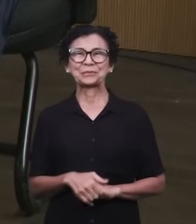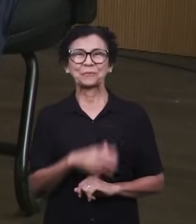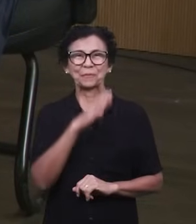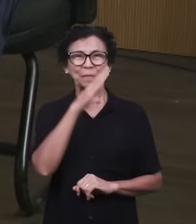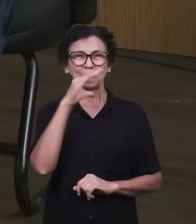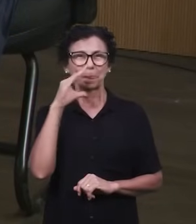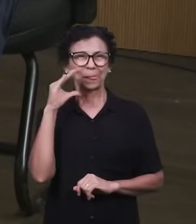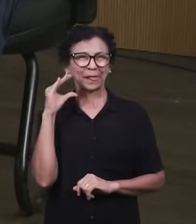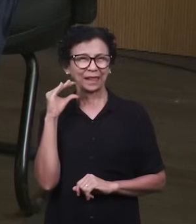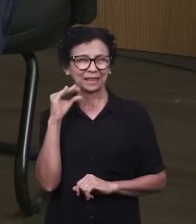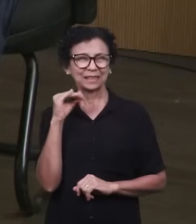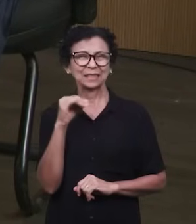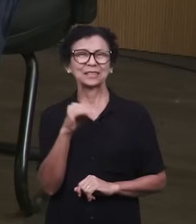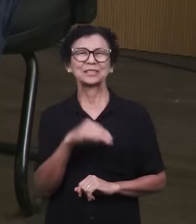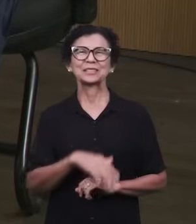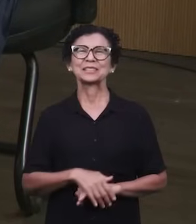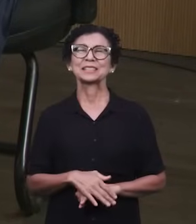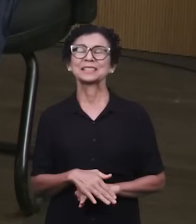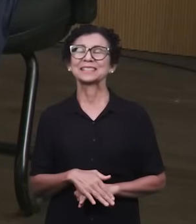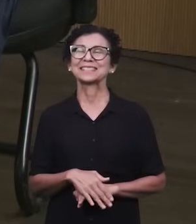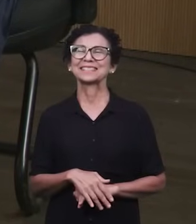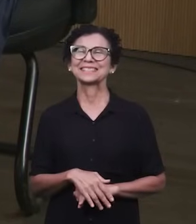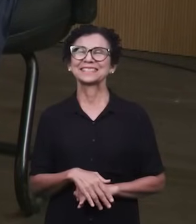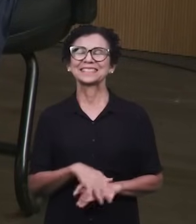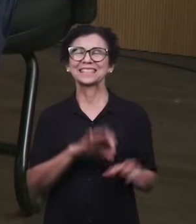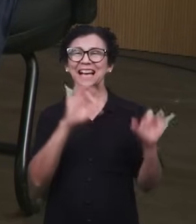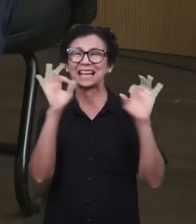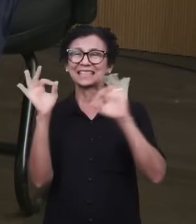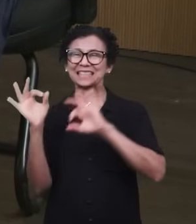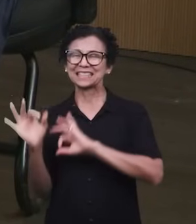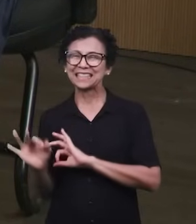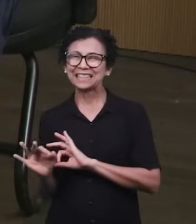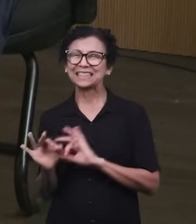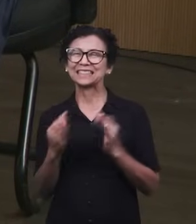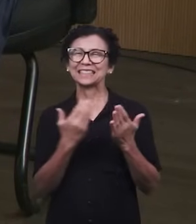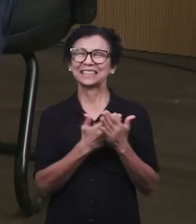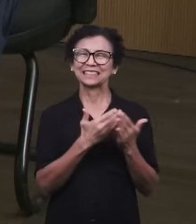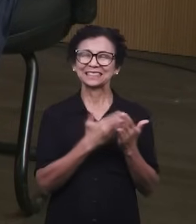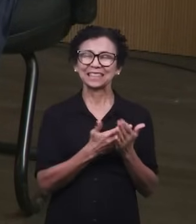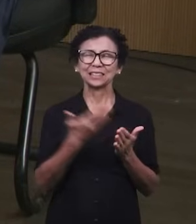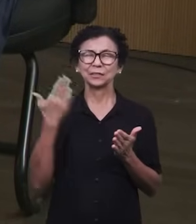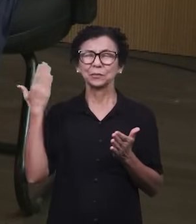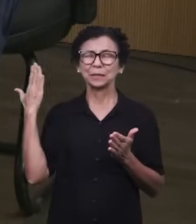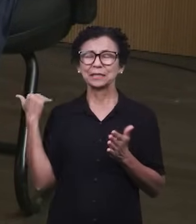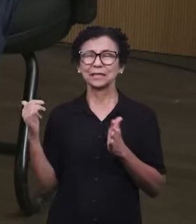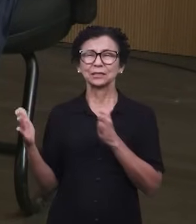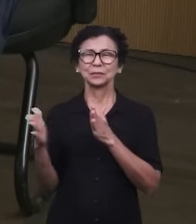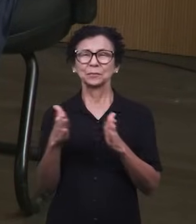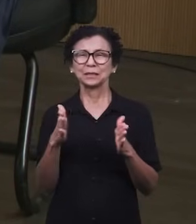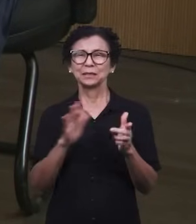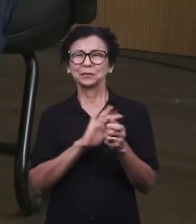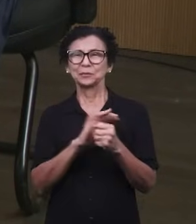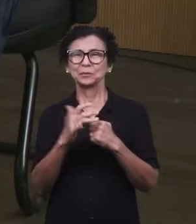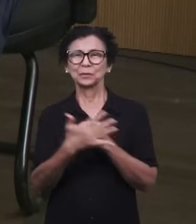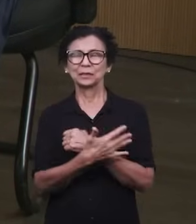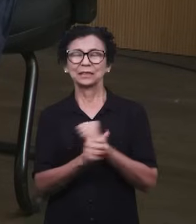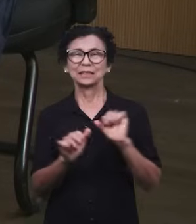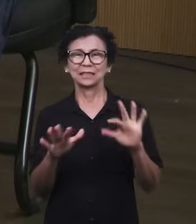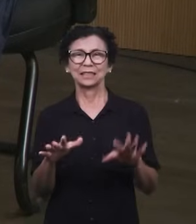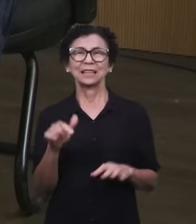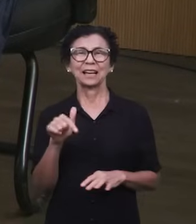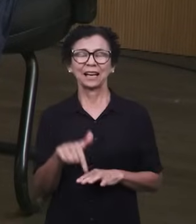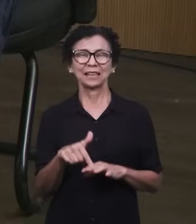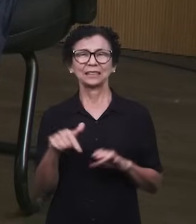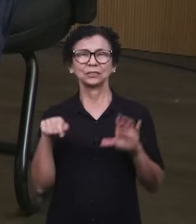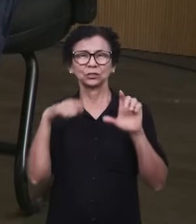né? Os adolescentes que já me acompanham, me assistem aqui nas aulas, desde a época da pandemia, que nós